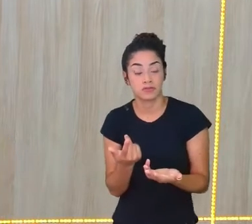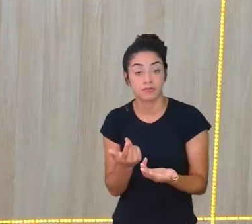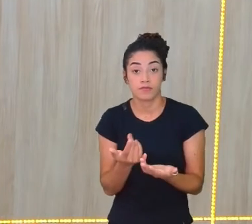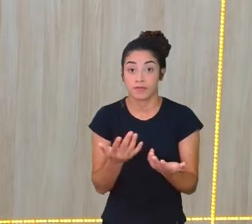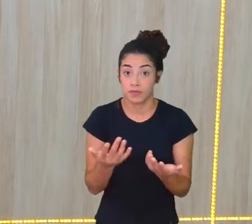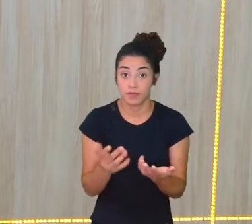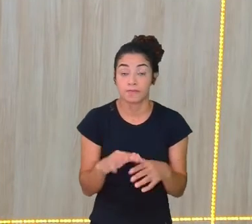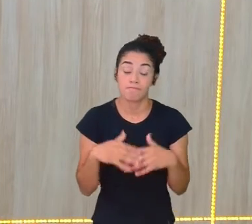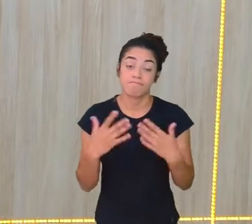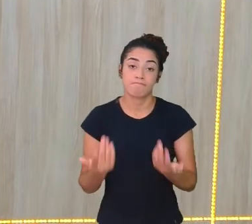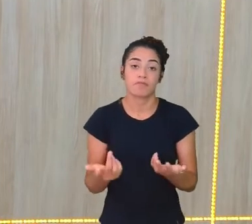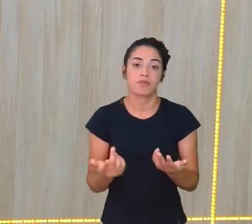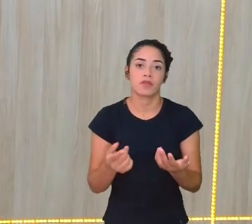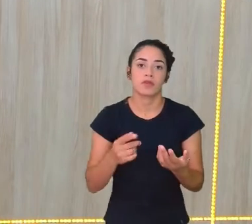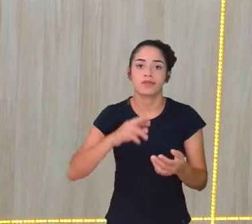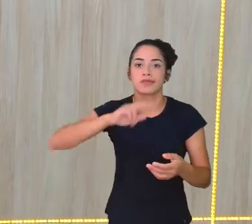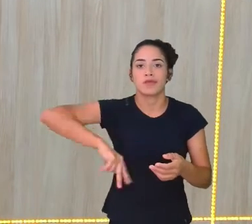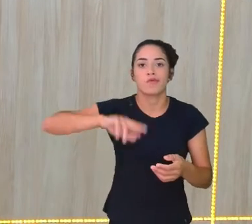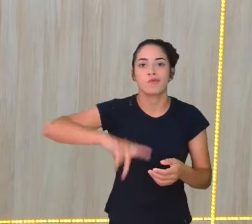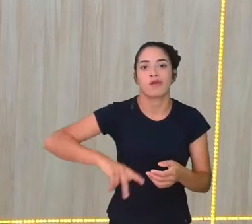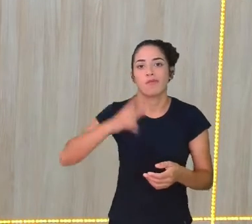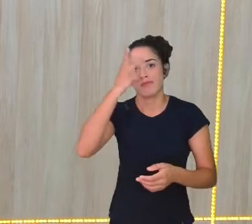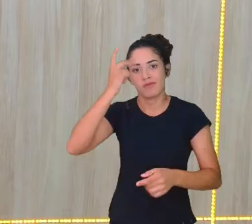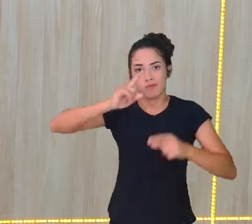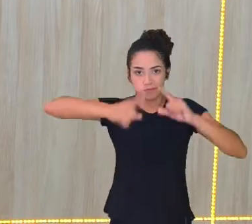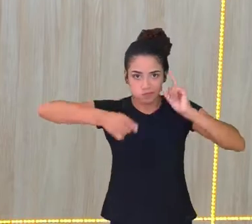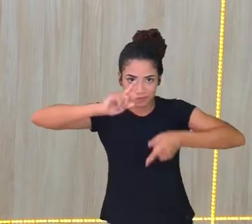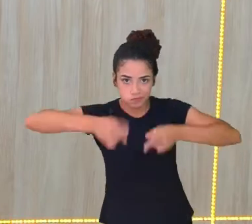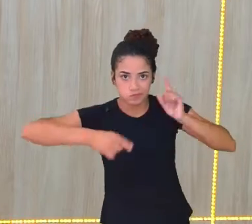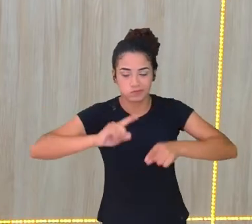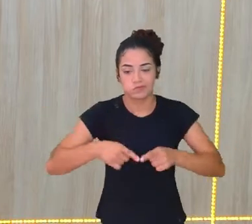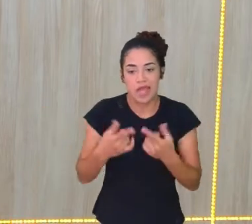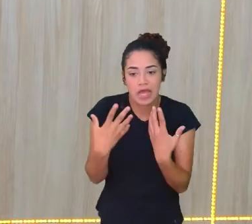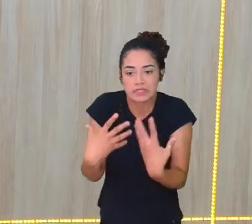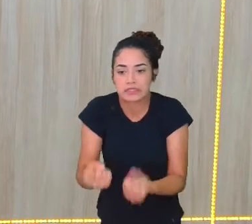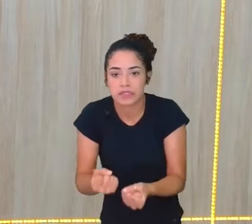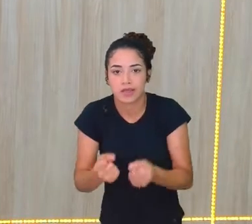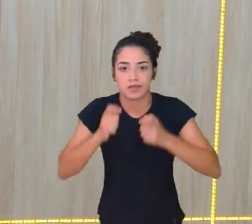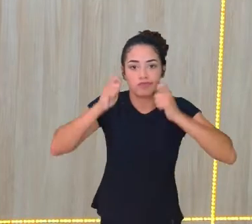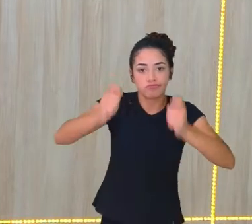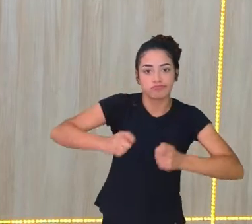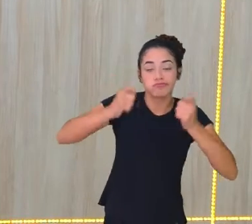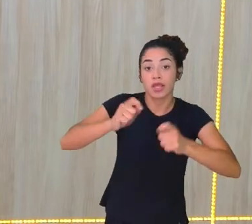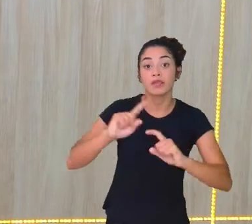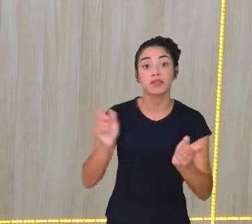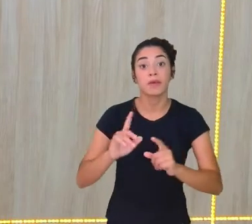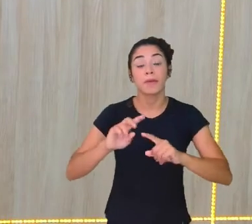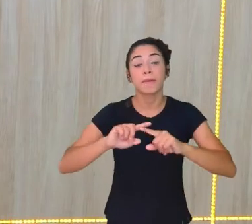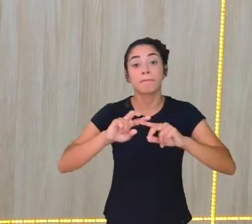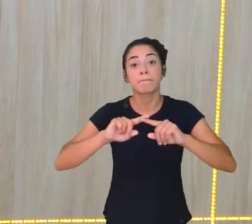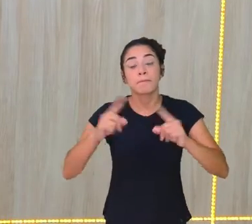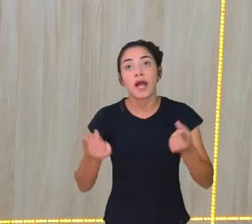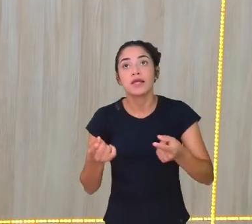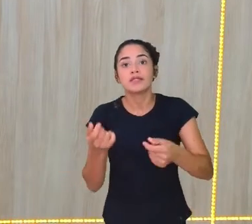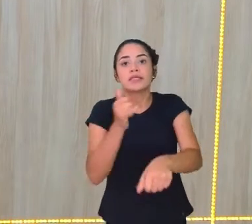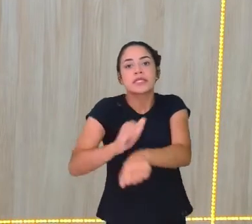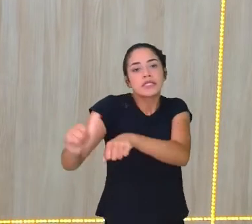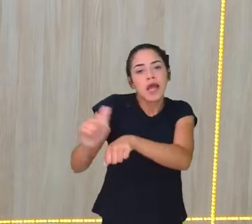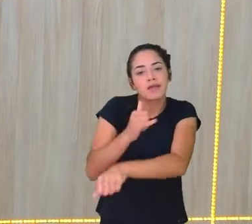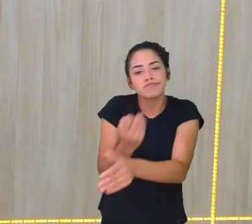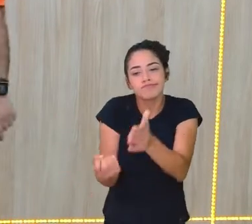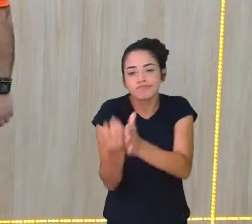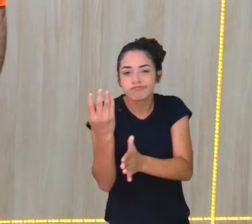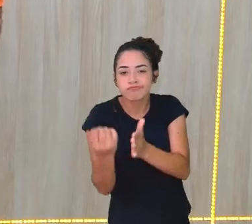Não os legisladores aqui cedendo, né, as manifestações populares, mas criando estratégia para reprimir